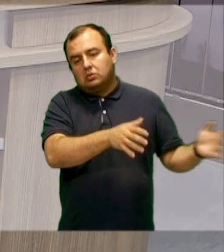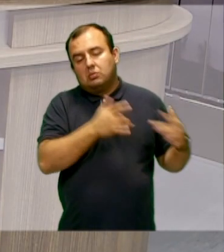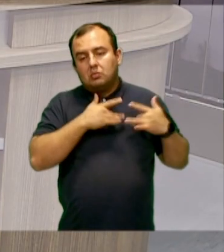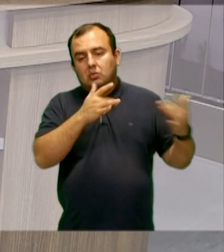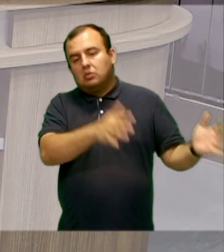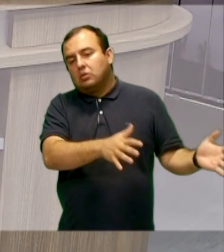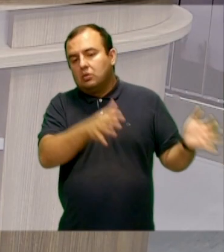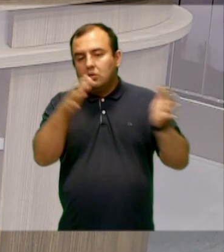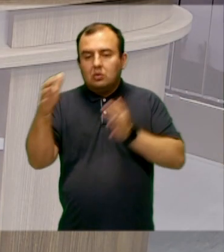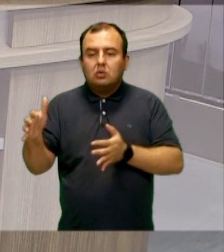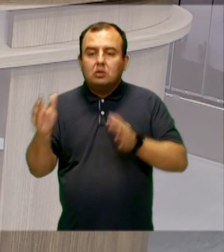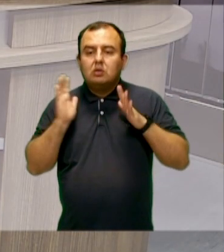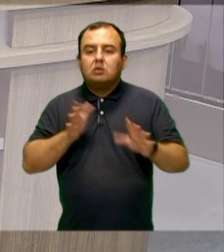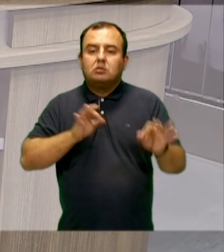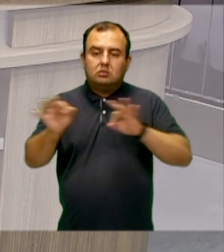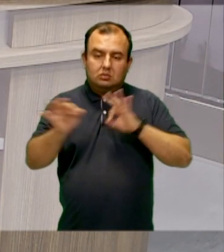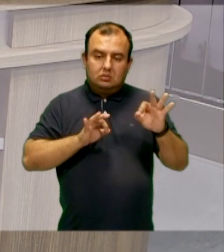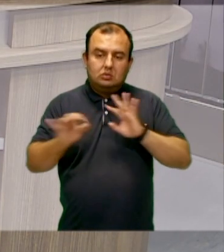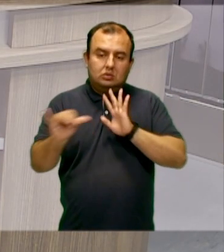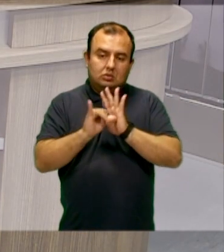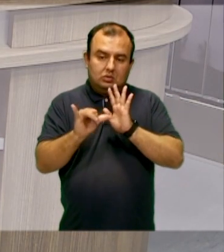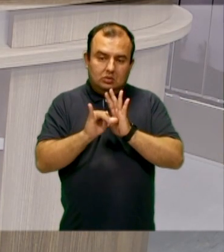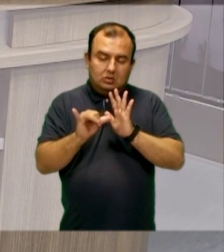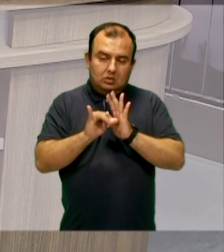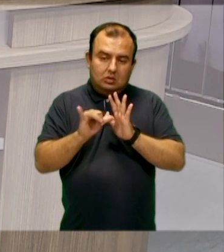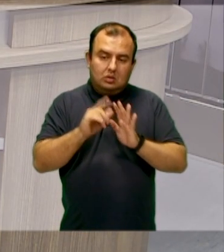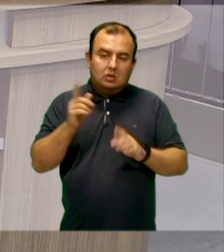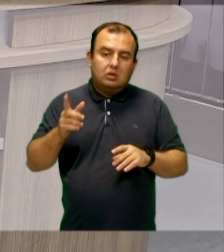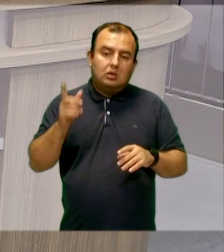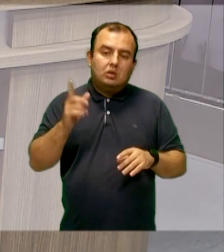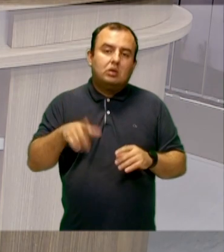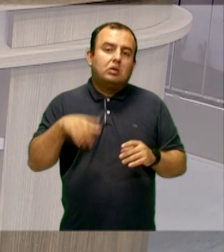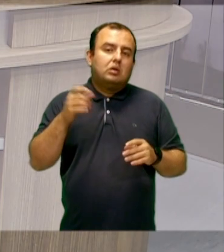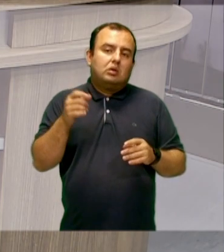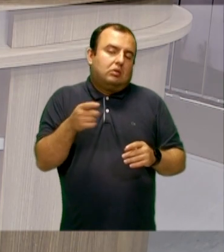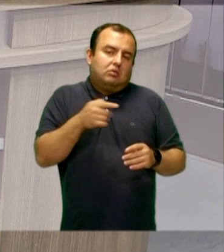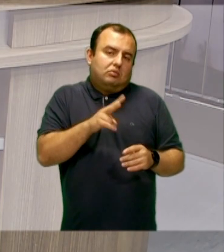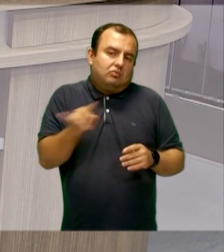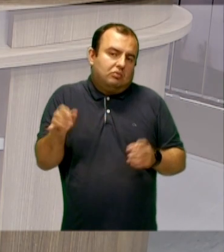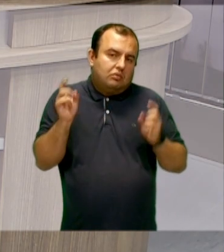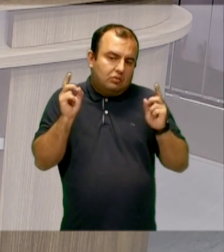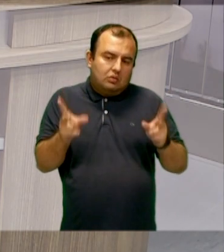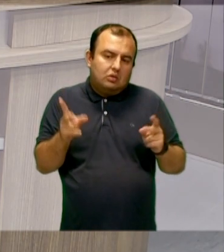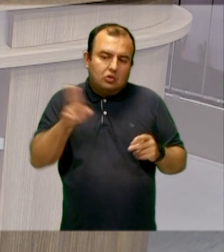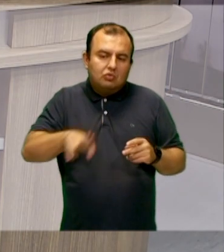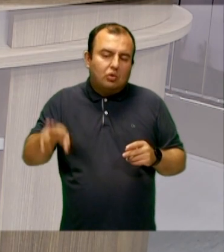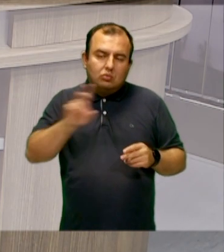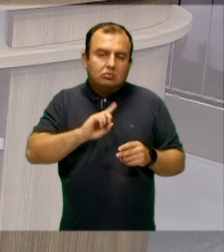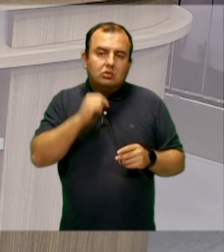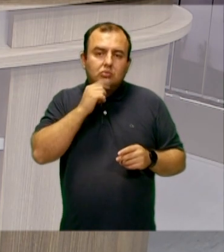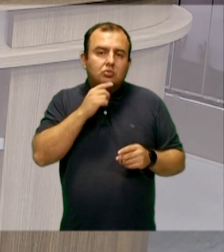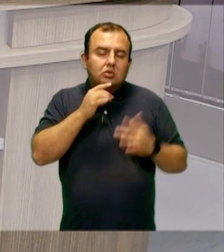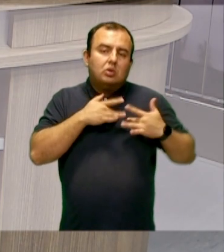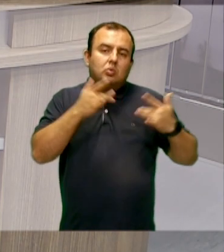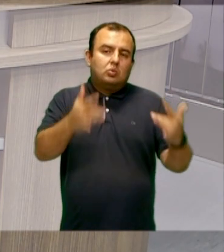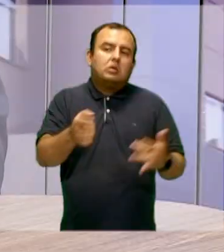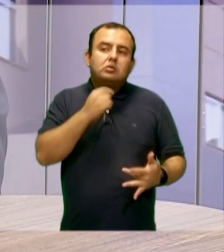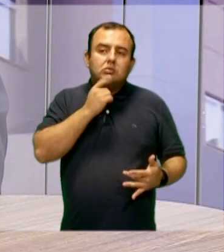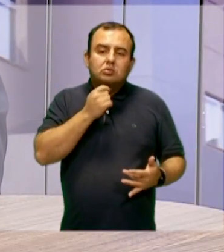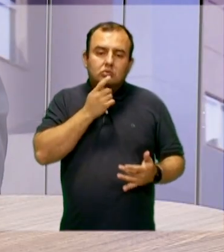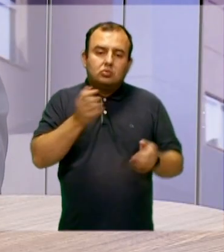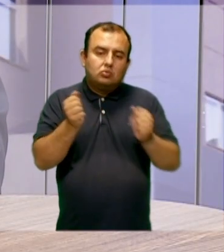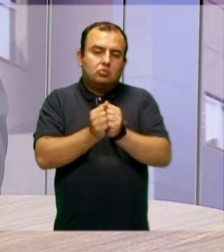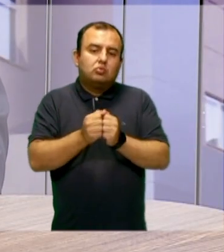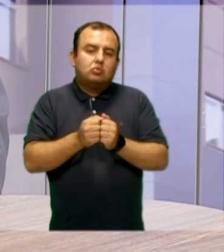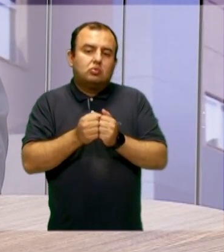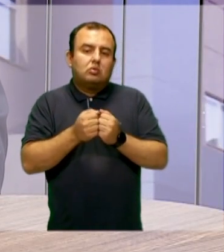doação. A gente já está preparando o edital para o leilão daquilo que realmente é sucata, que realmente não pode ser utilizado, não pode ser doado, né, junto com